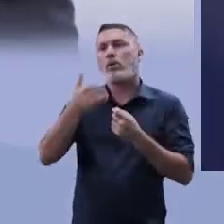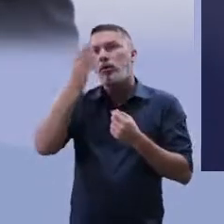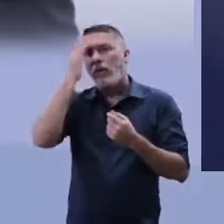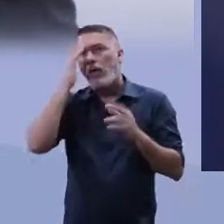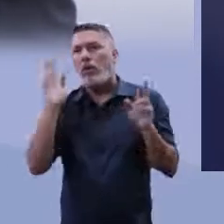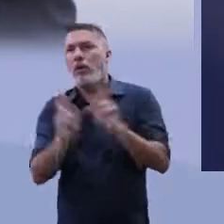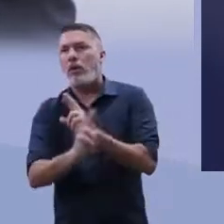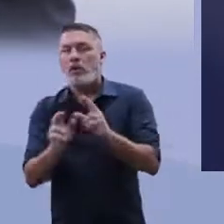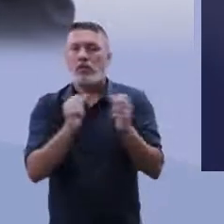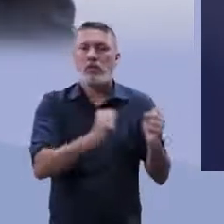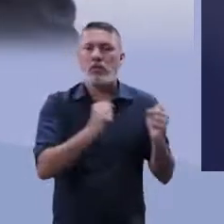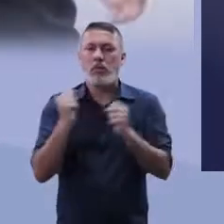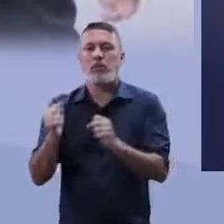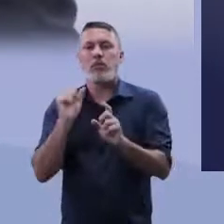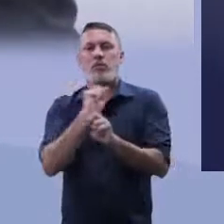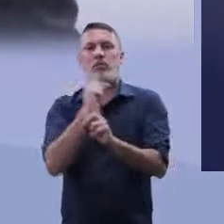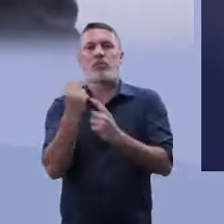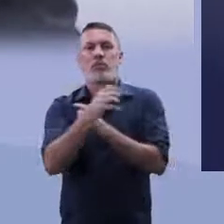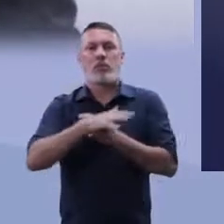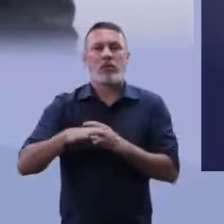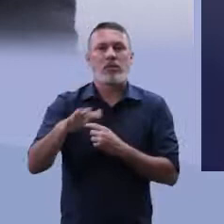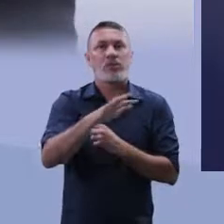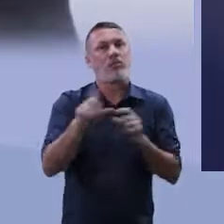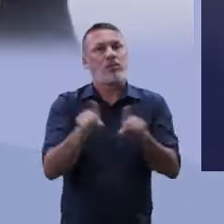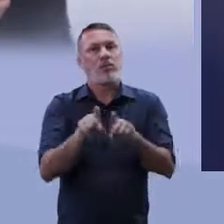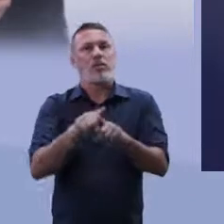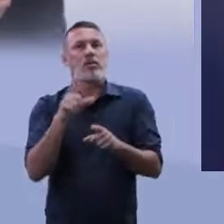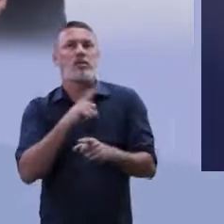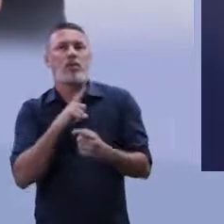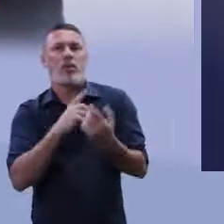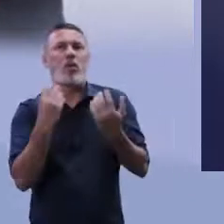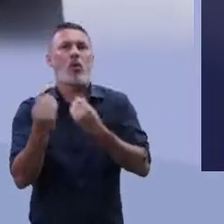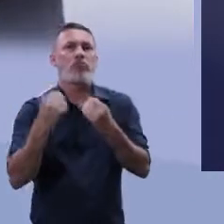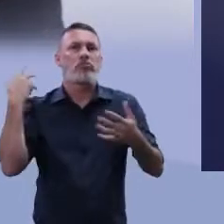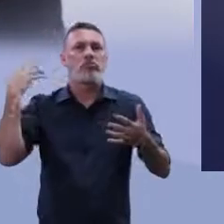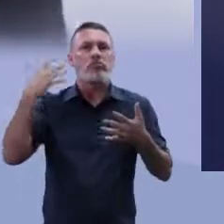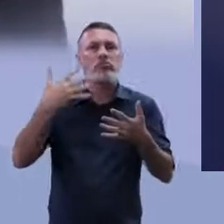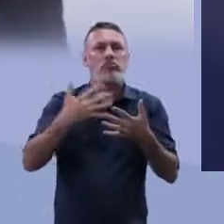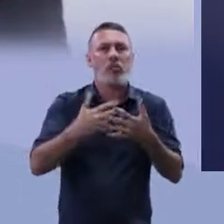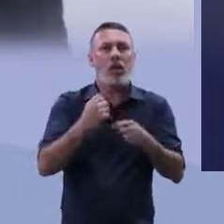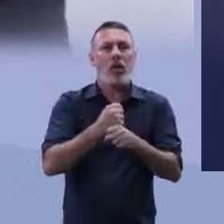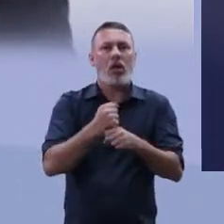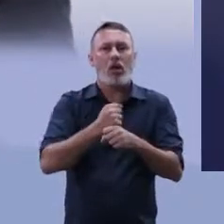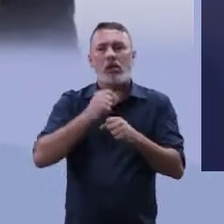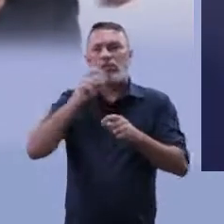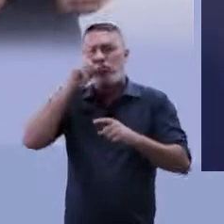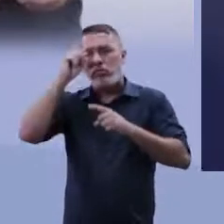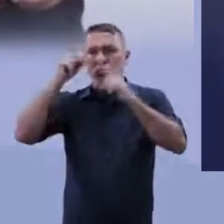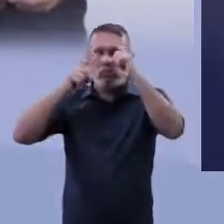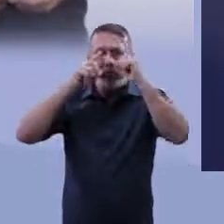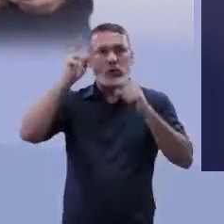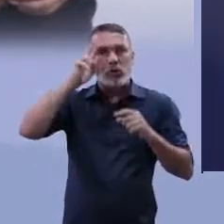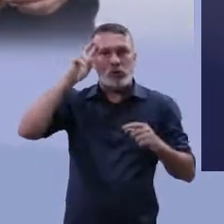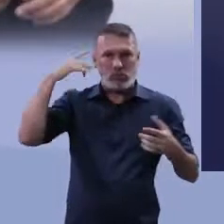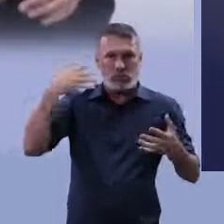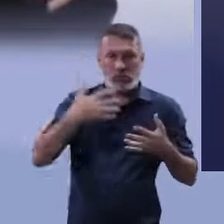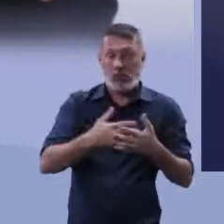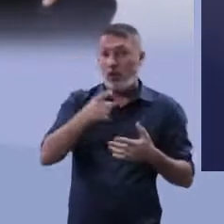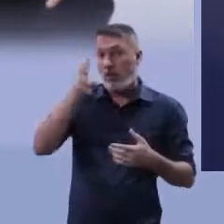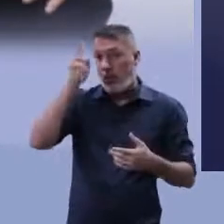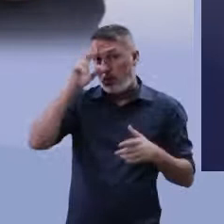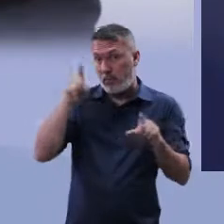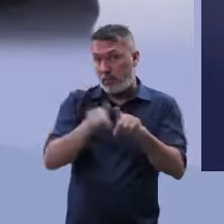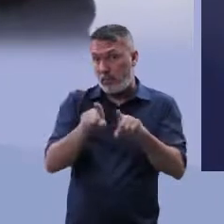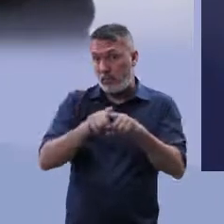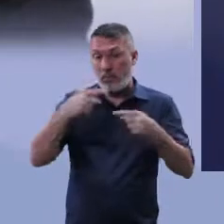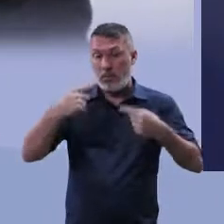se dá as relações de poder numa sociedade e como que isso veio se construindo e se desenvolvendo ao longo da história.